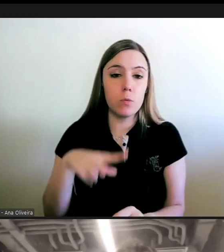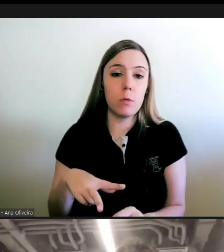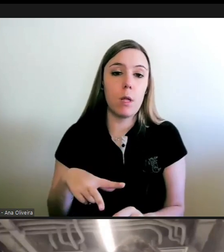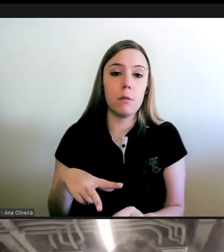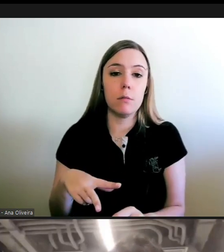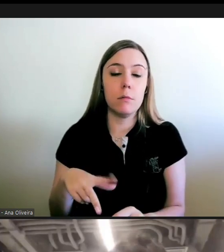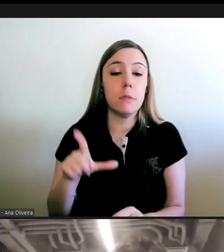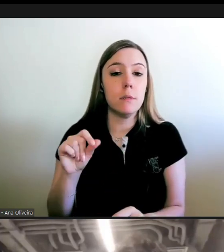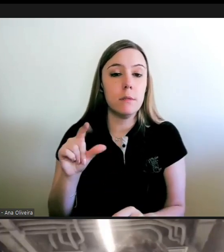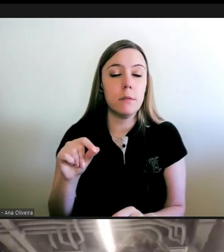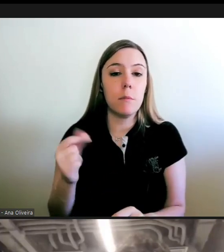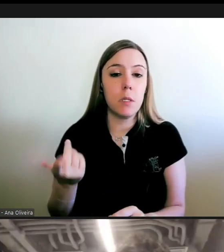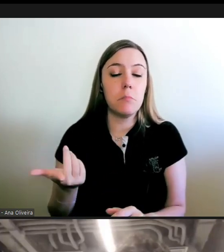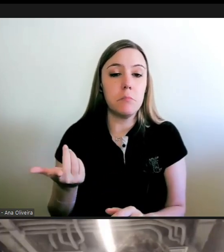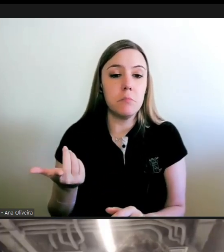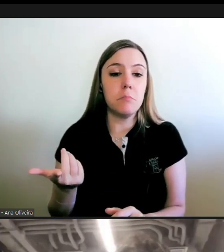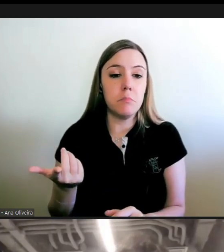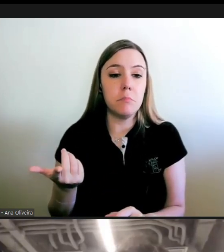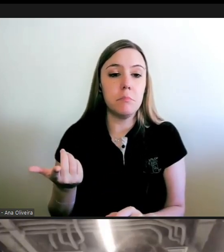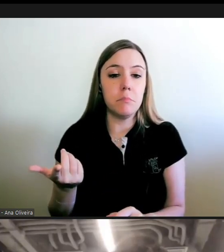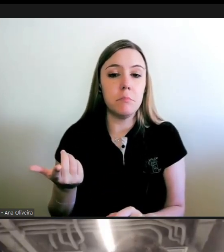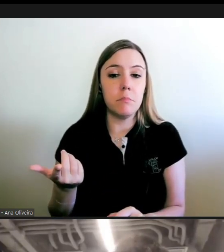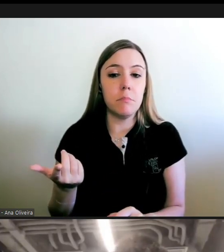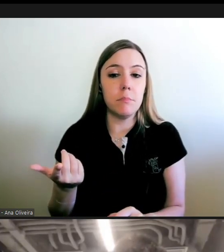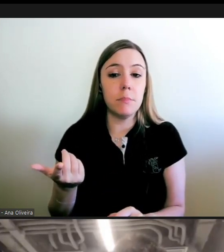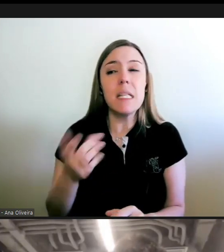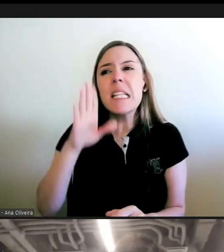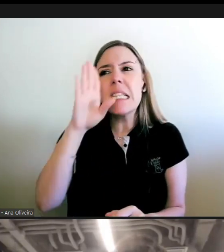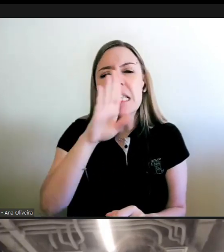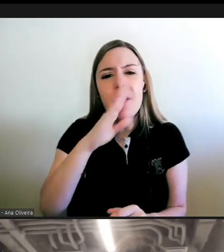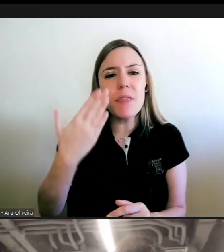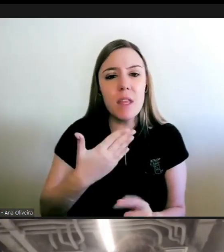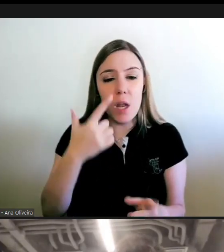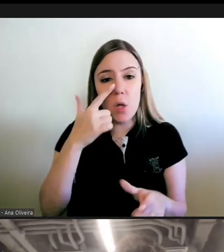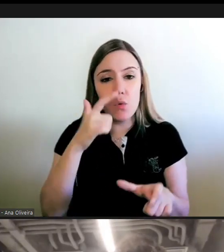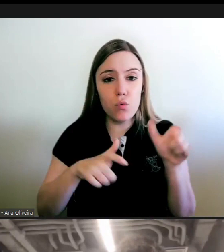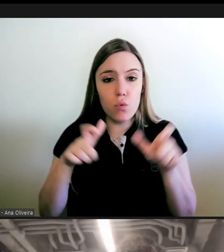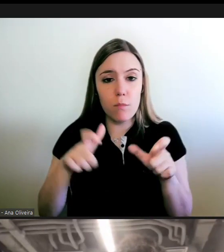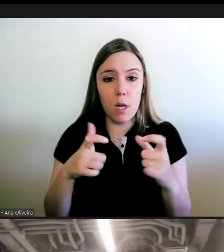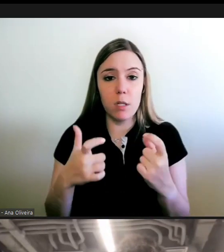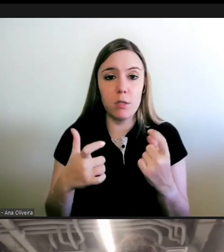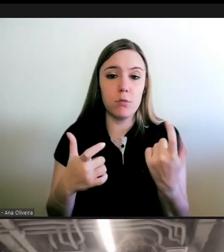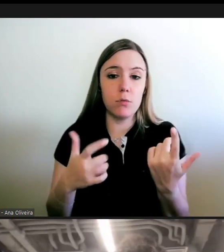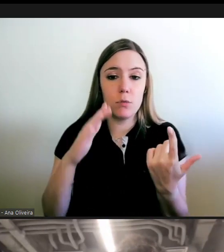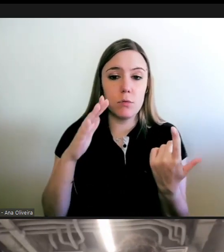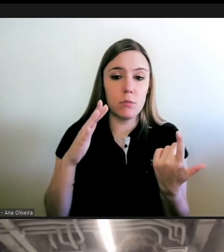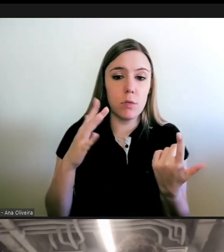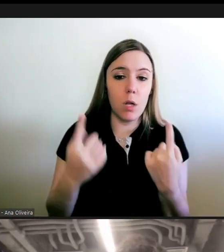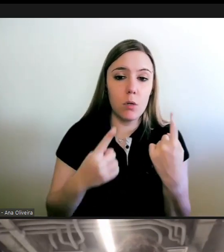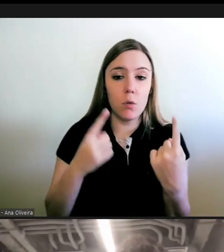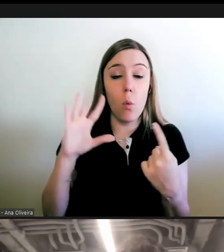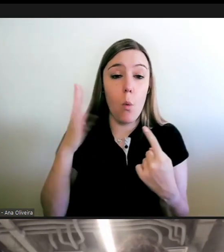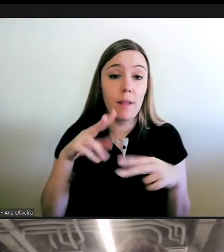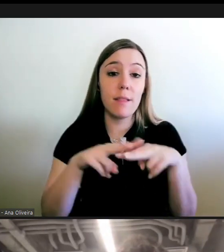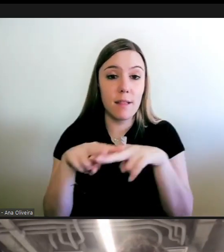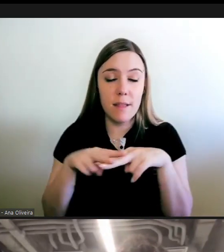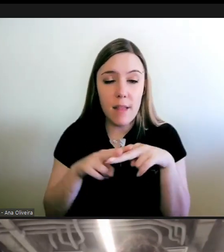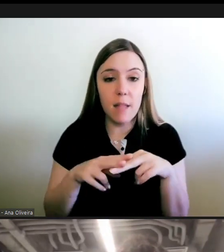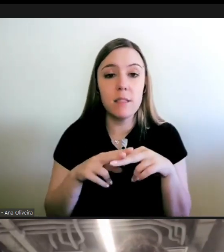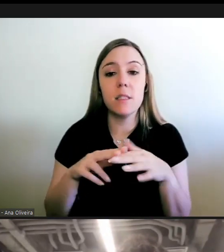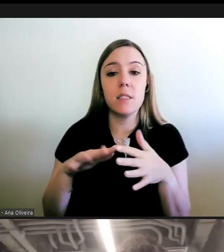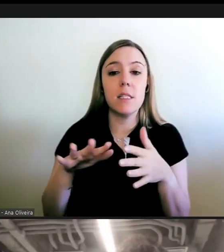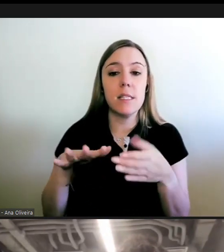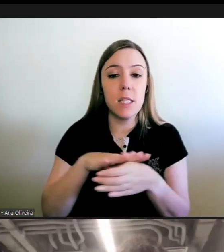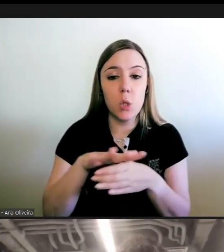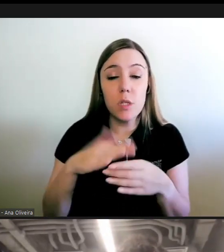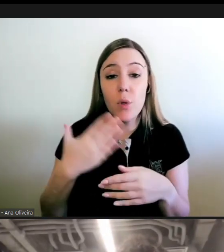à atenção quando há alguns dos direitos humanos, quando é feita a análise do quadro de direitos humanos, da aplicação dos direitos humanos